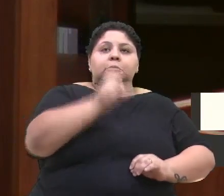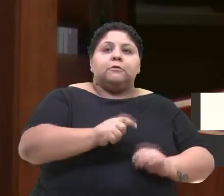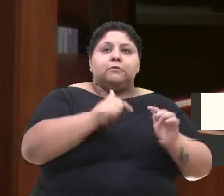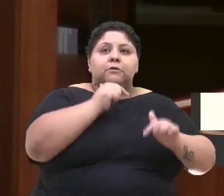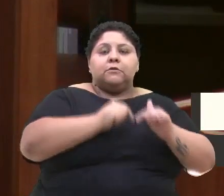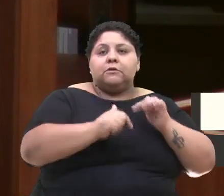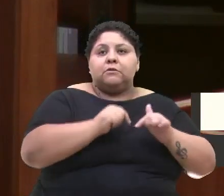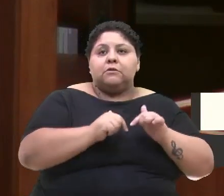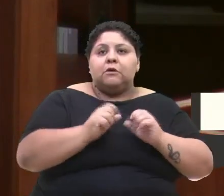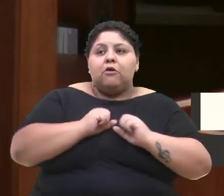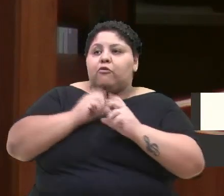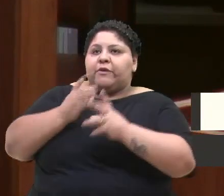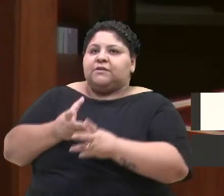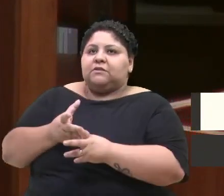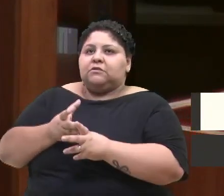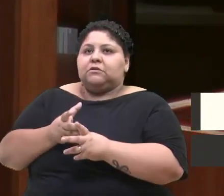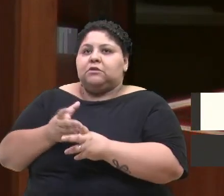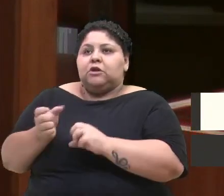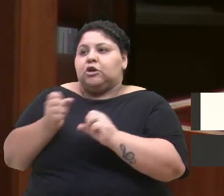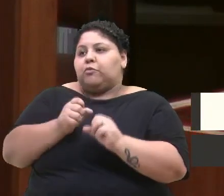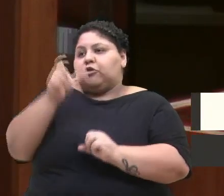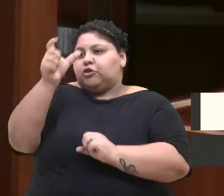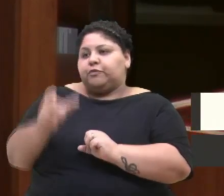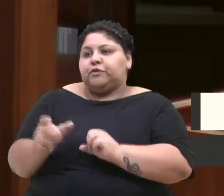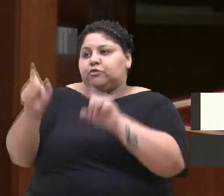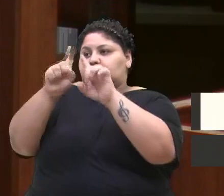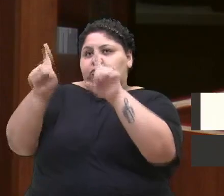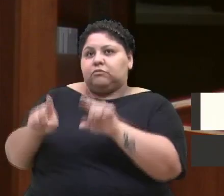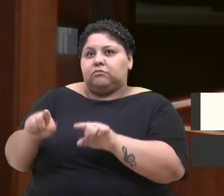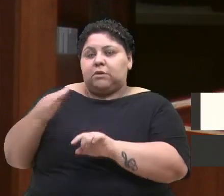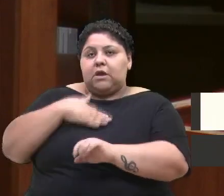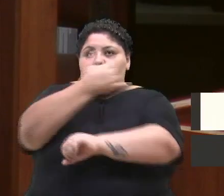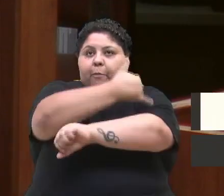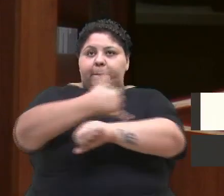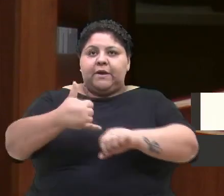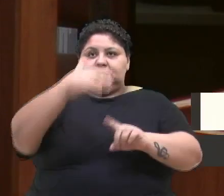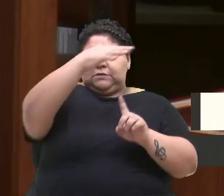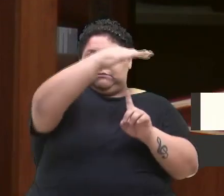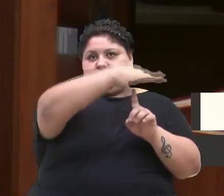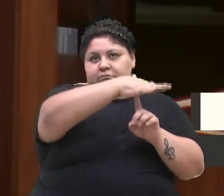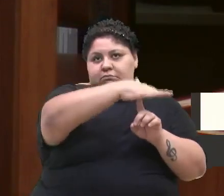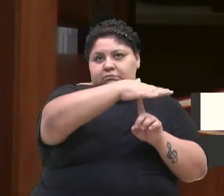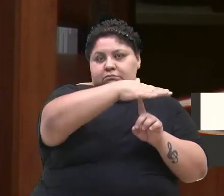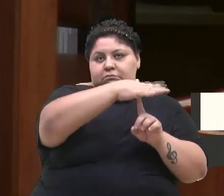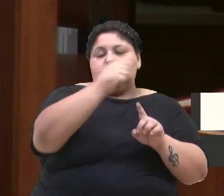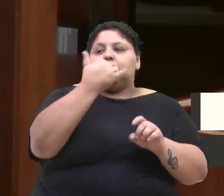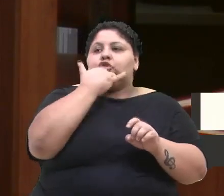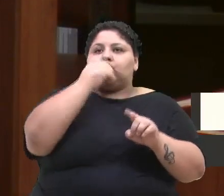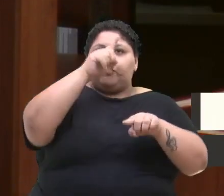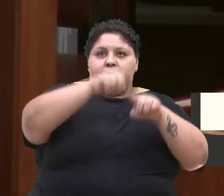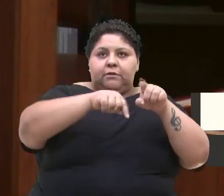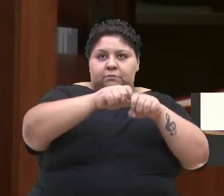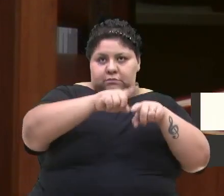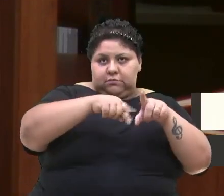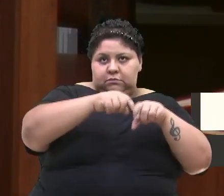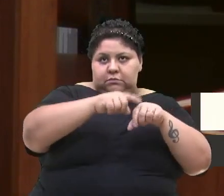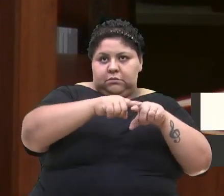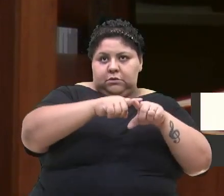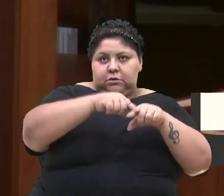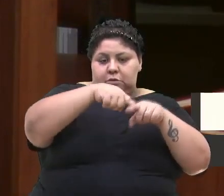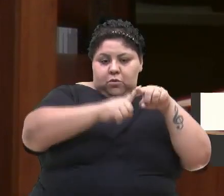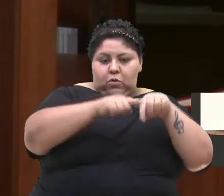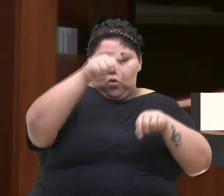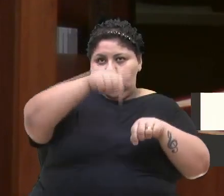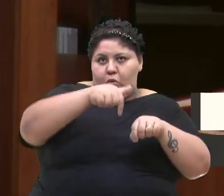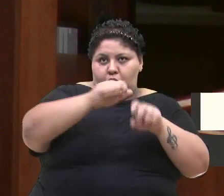tarefas que seriam de servidores. Eu estava passando numa praça, hoje pela manhã, da nossa cidade,